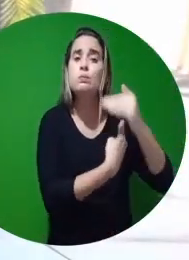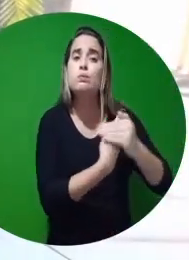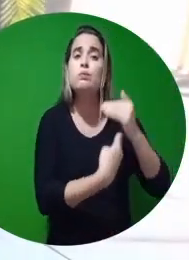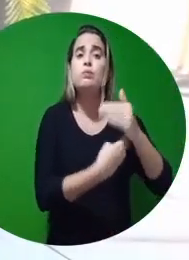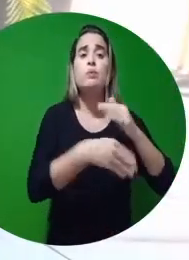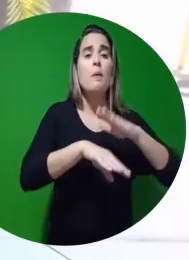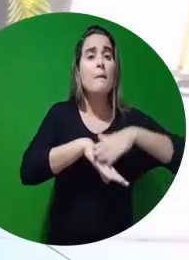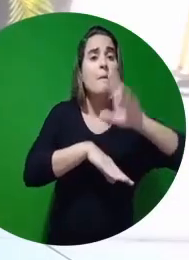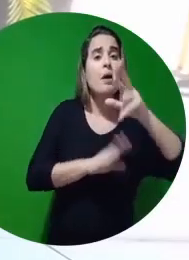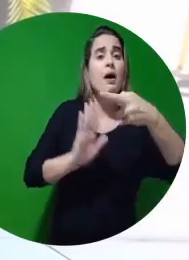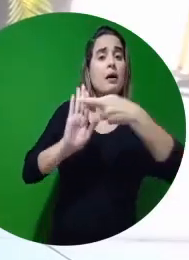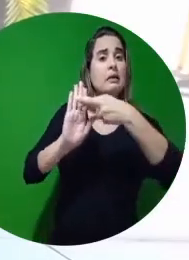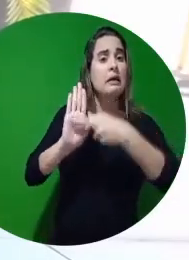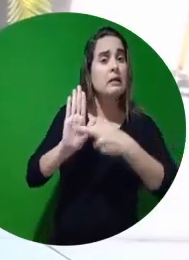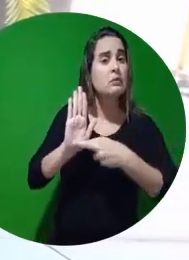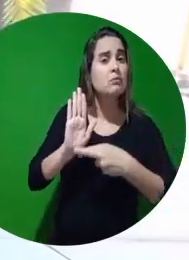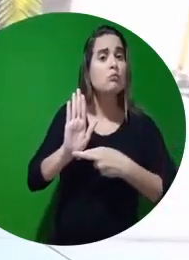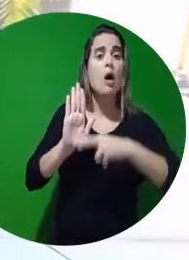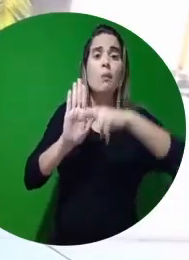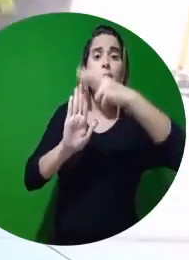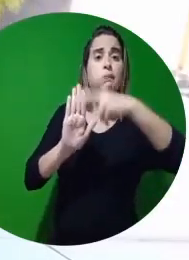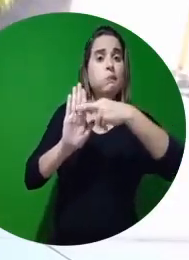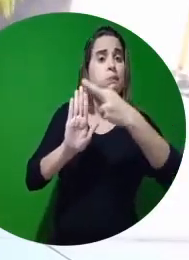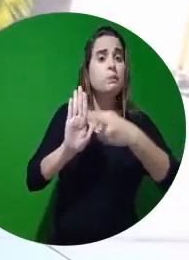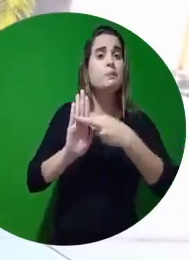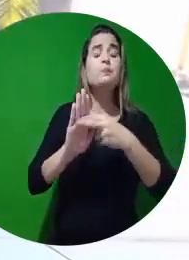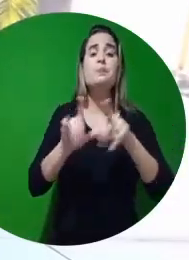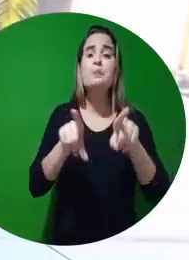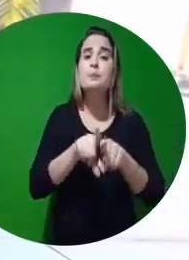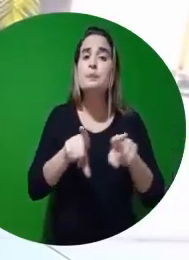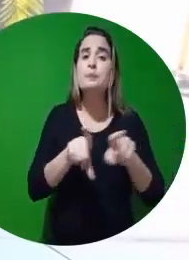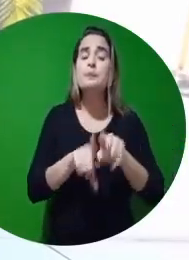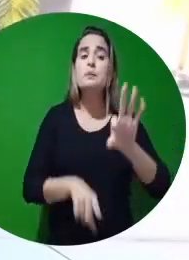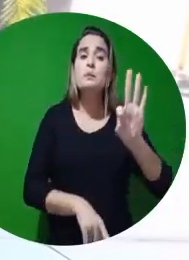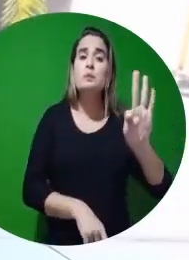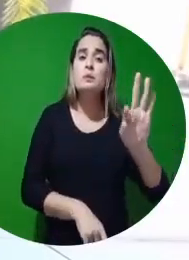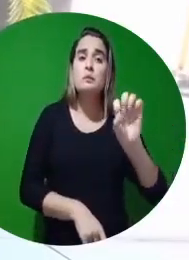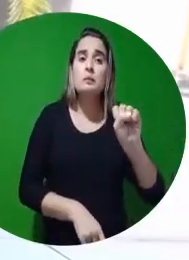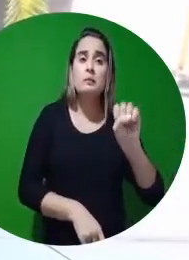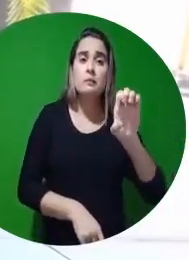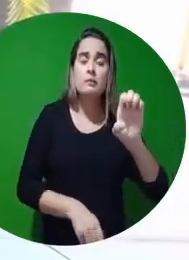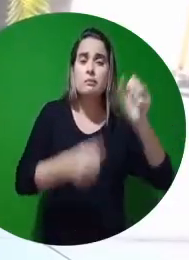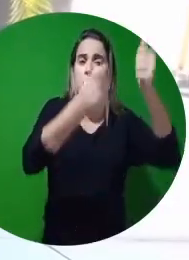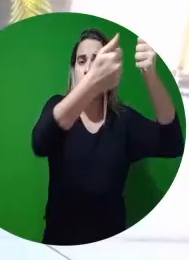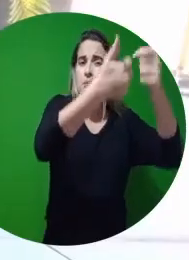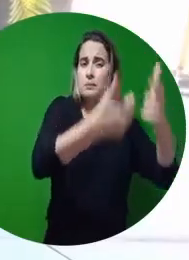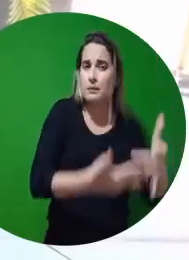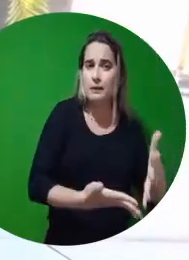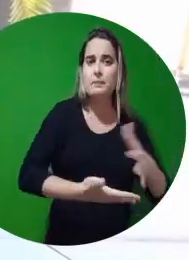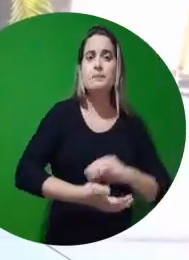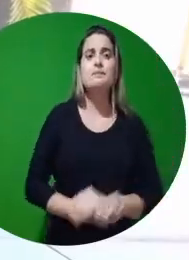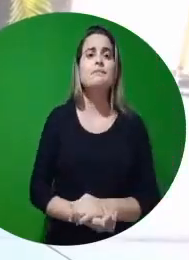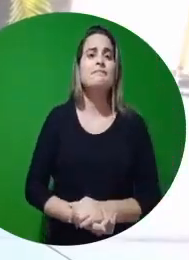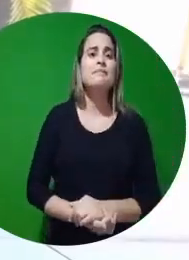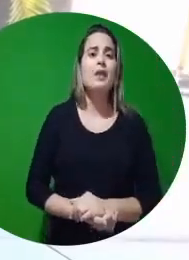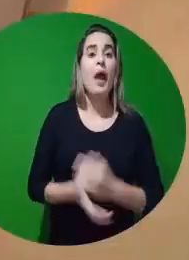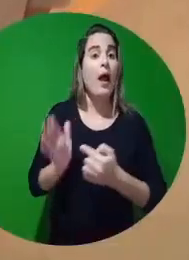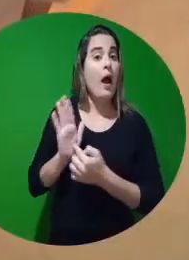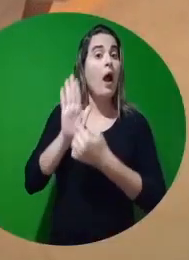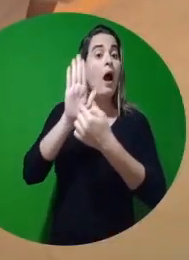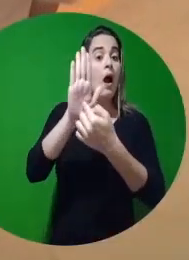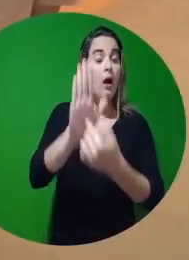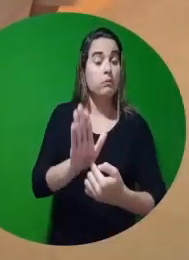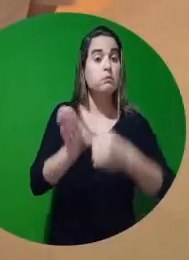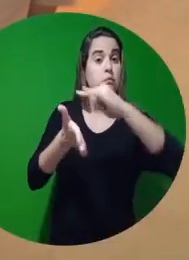algumas orientações e resoluções do TSE que é quem tem poder para normativo em matéria